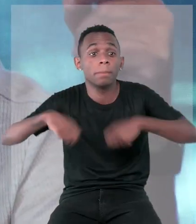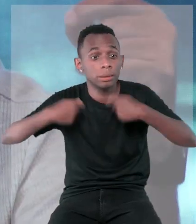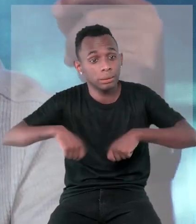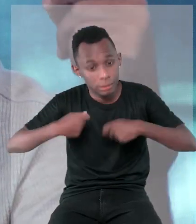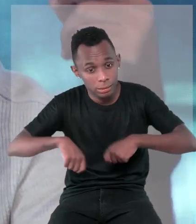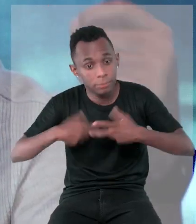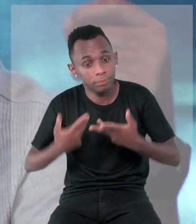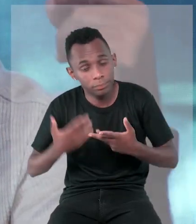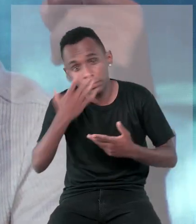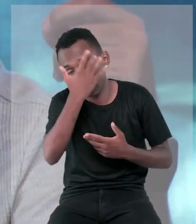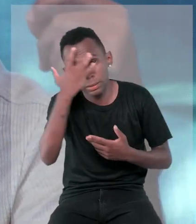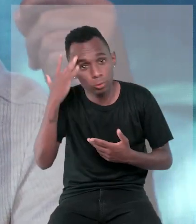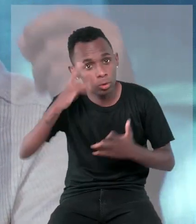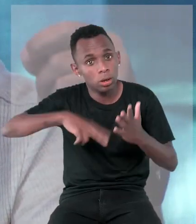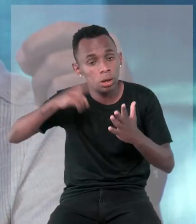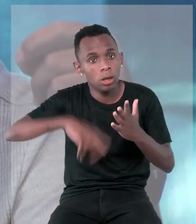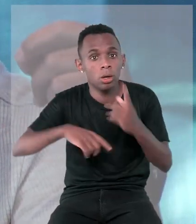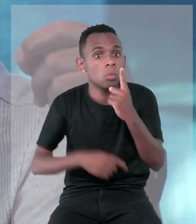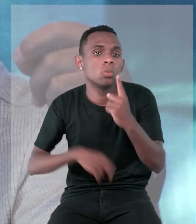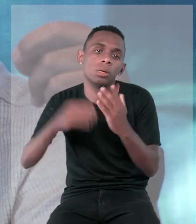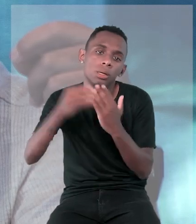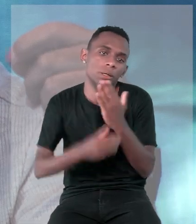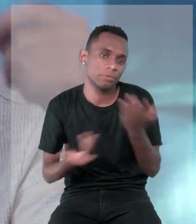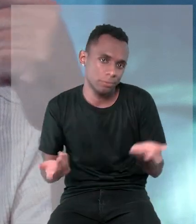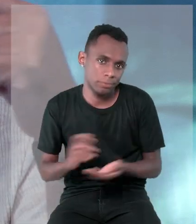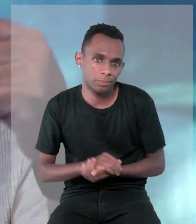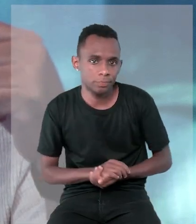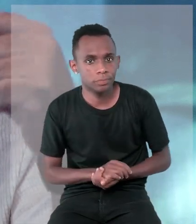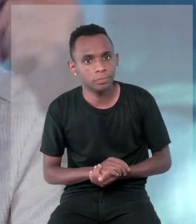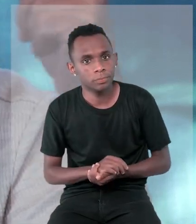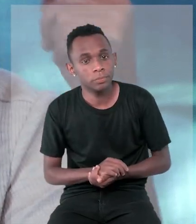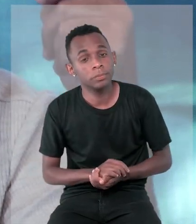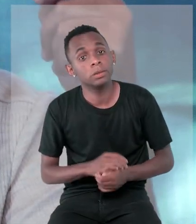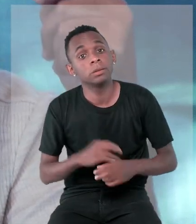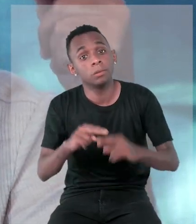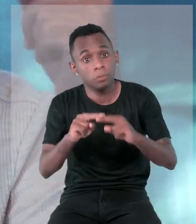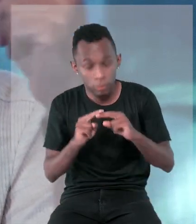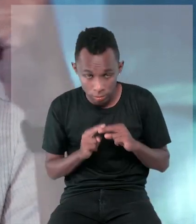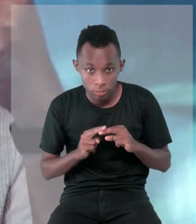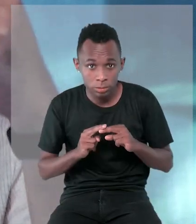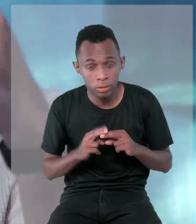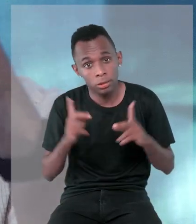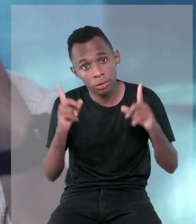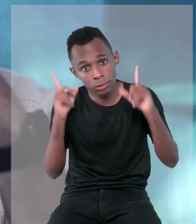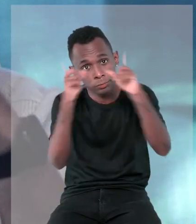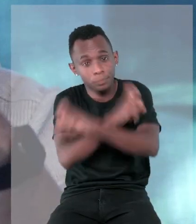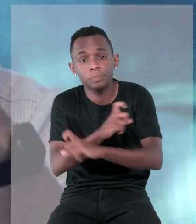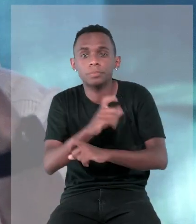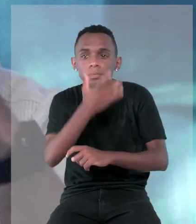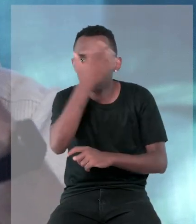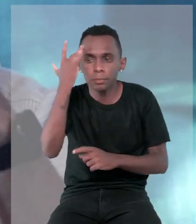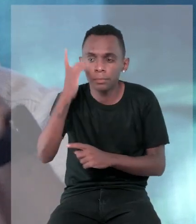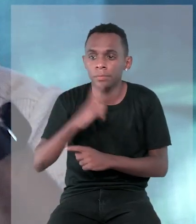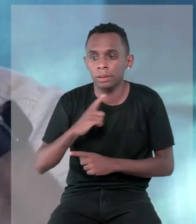para que as pessoas leiam um livro. Daí, gente, a dificuldade que as